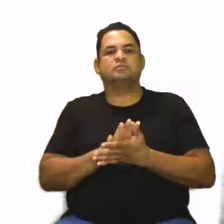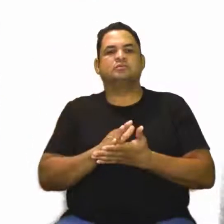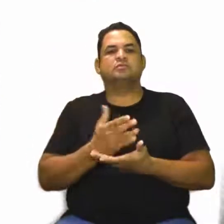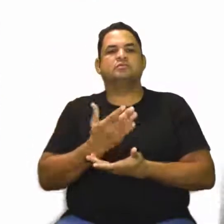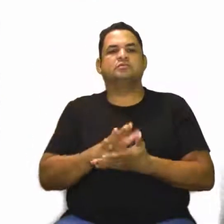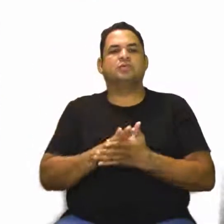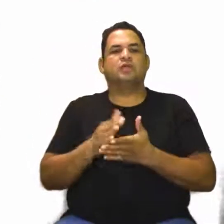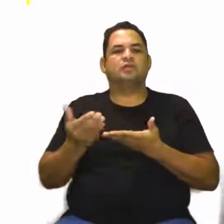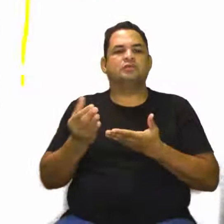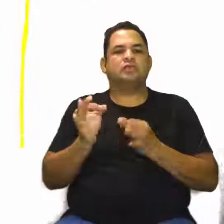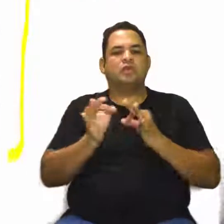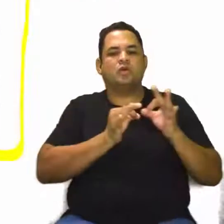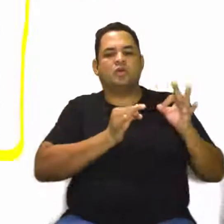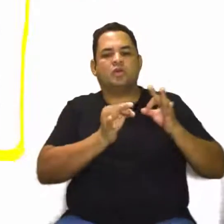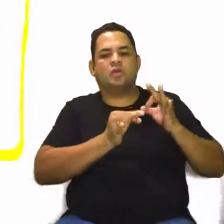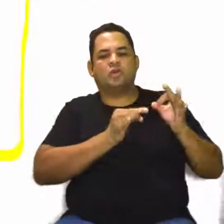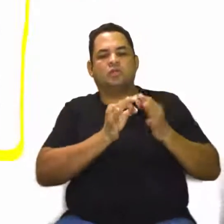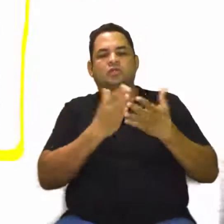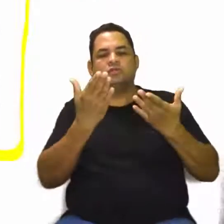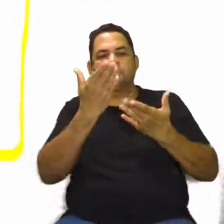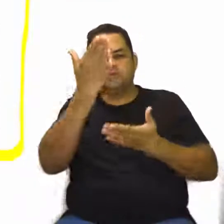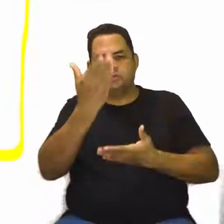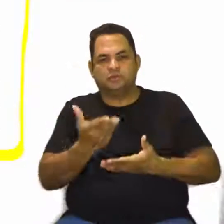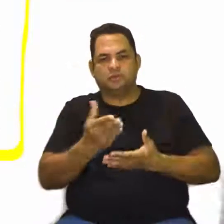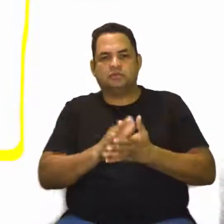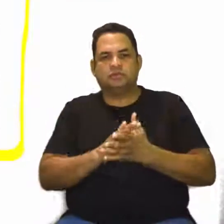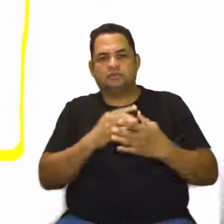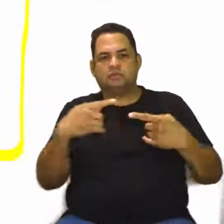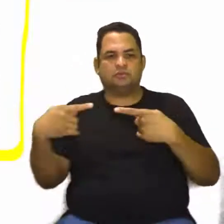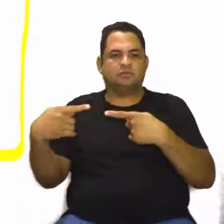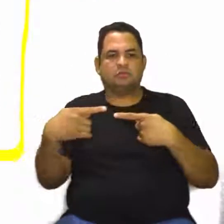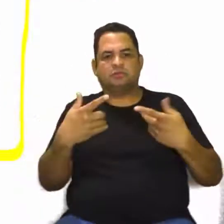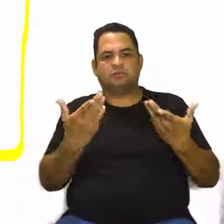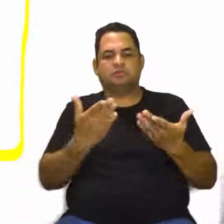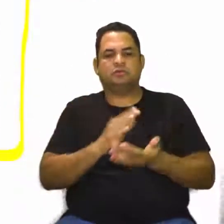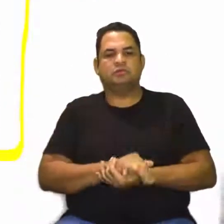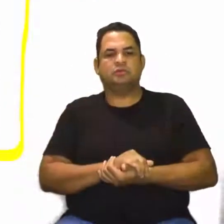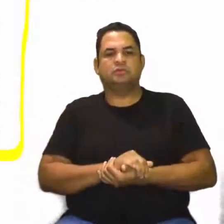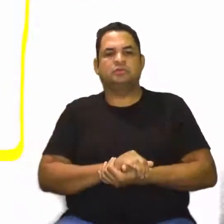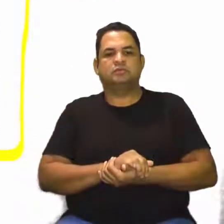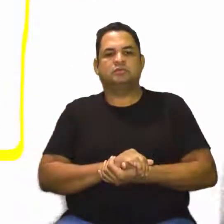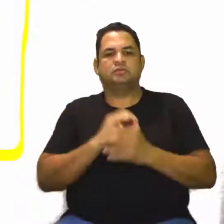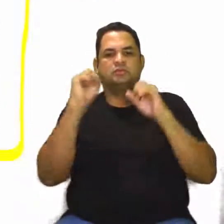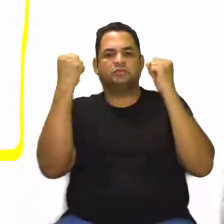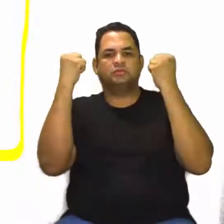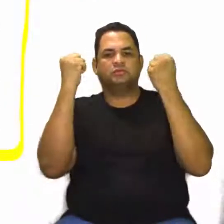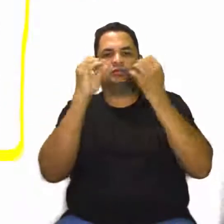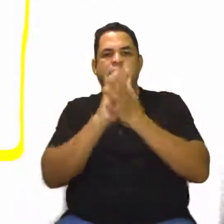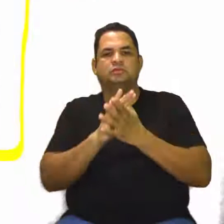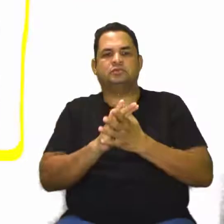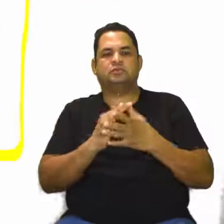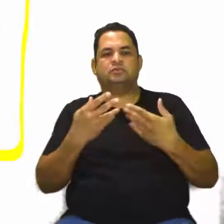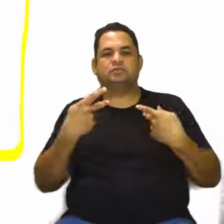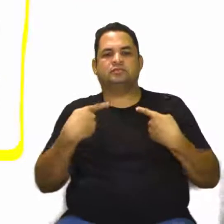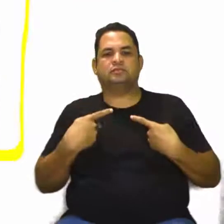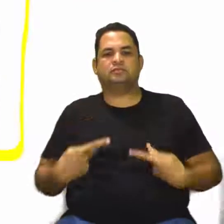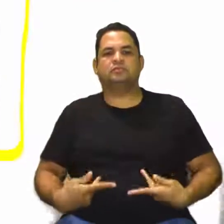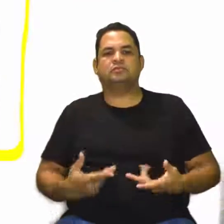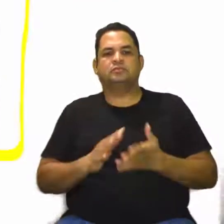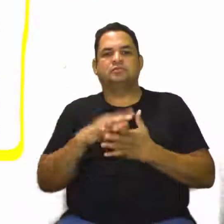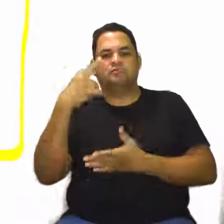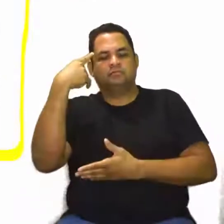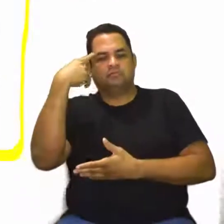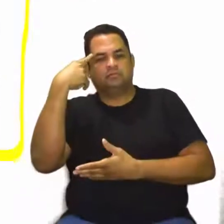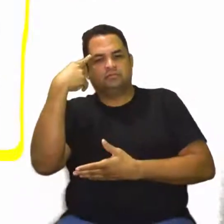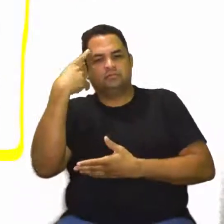gente articular essas dimensões relacionado à atividade física,